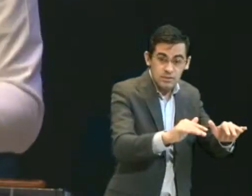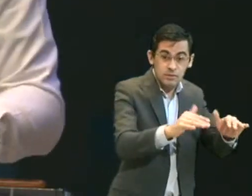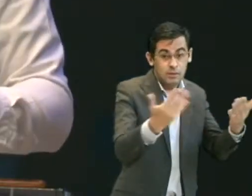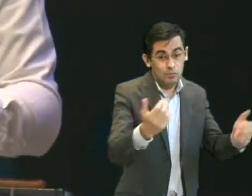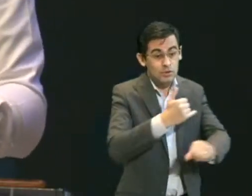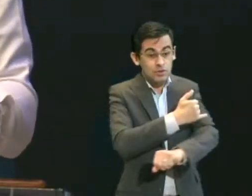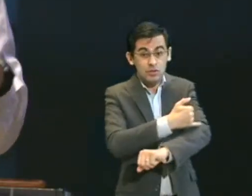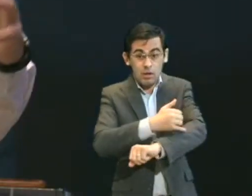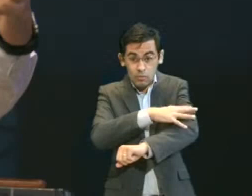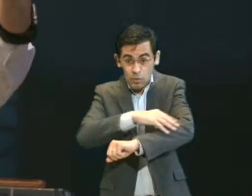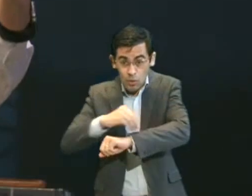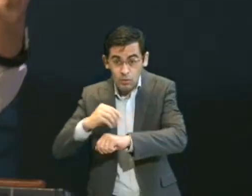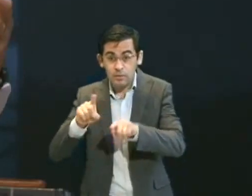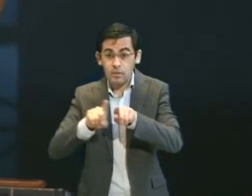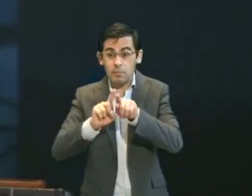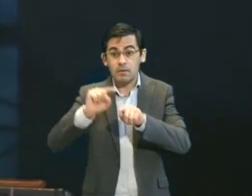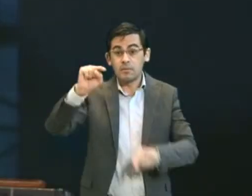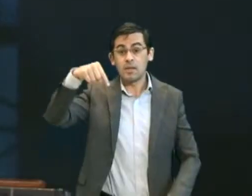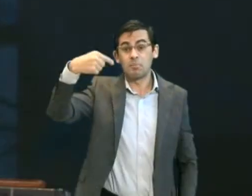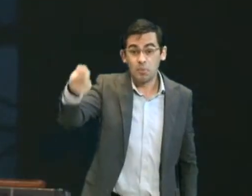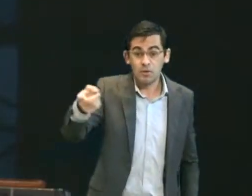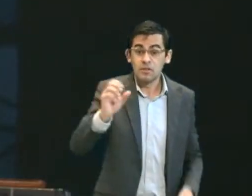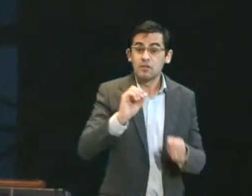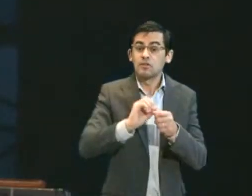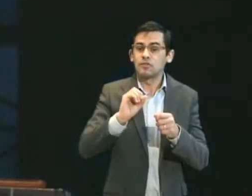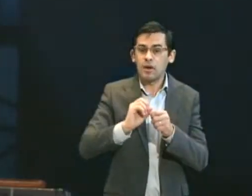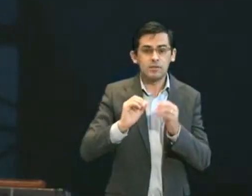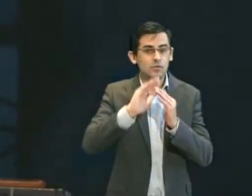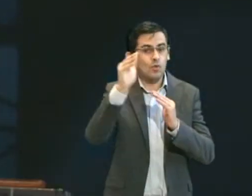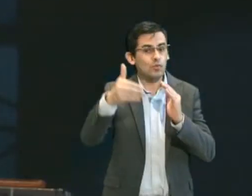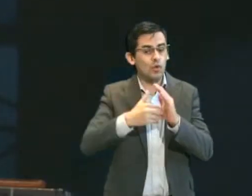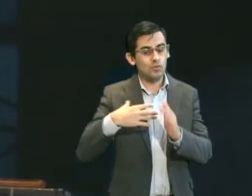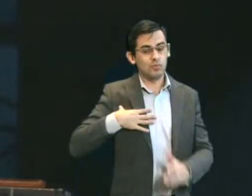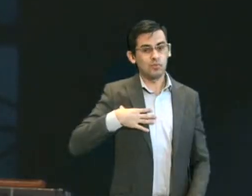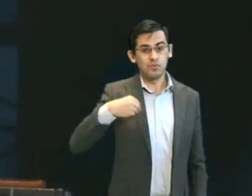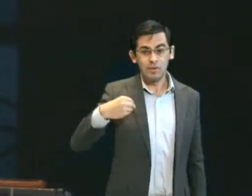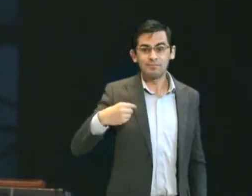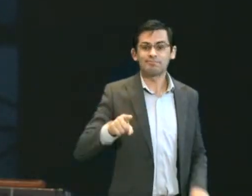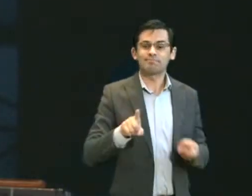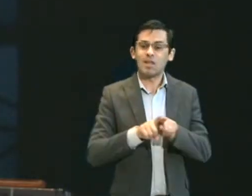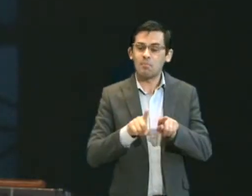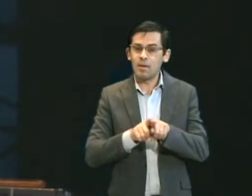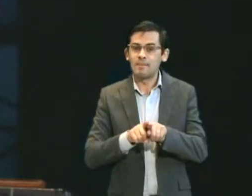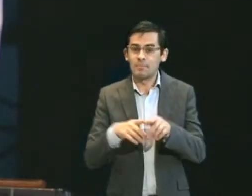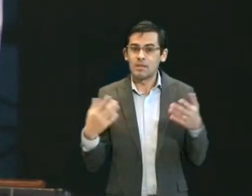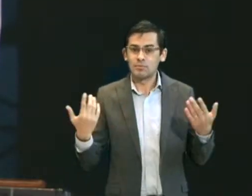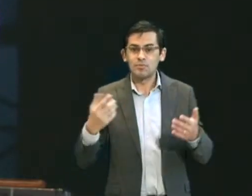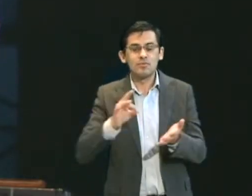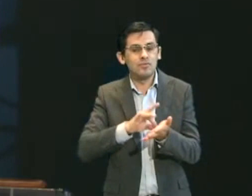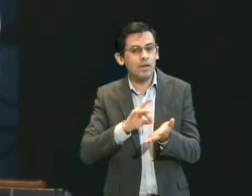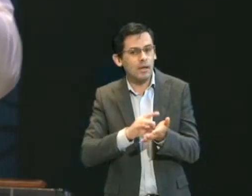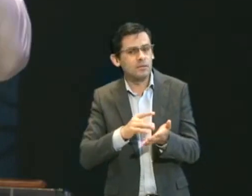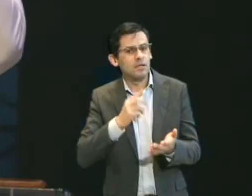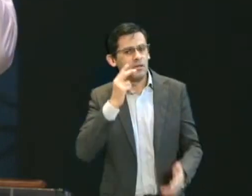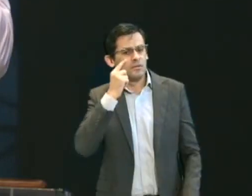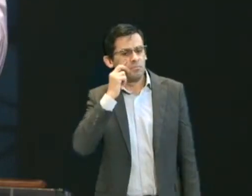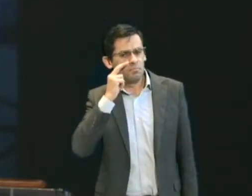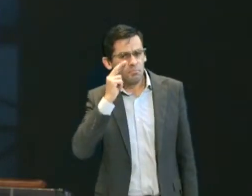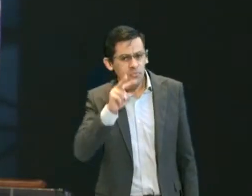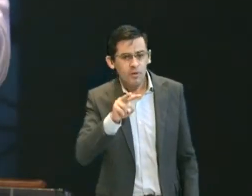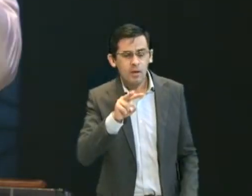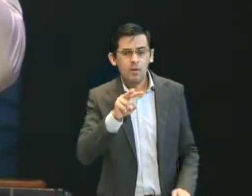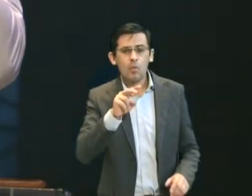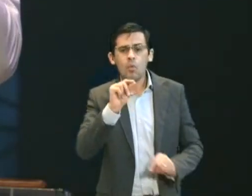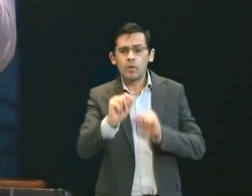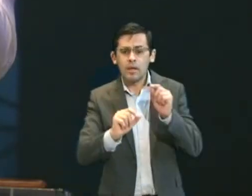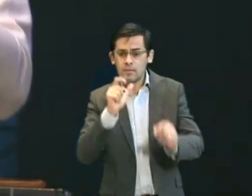Jacó depois, ele vai lá e faz isso com todos os seus filhos. E é muito interessante você ver as